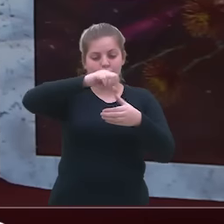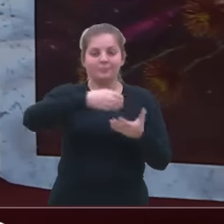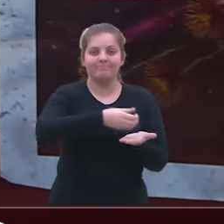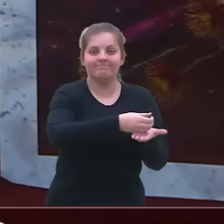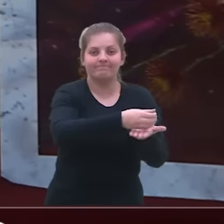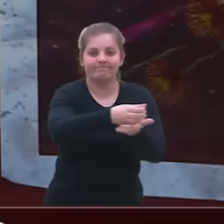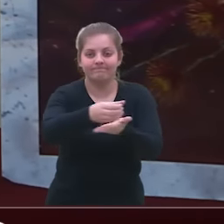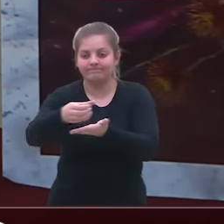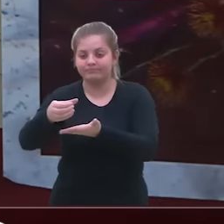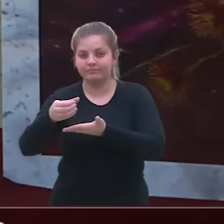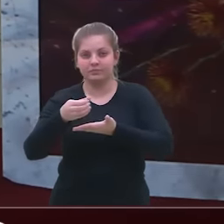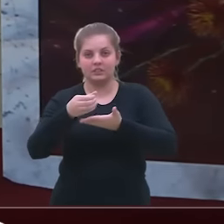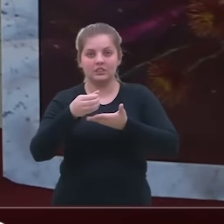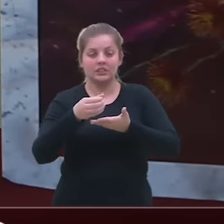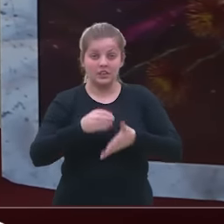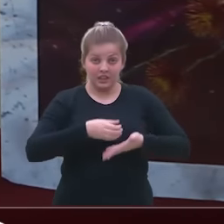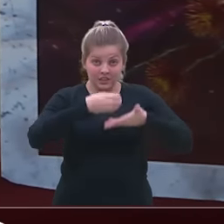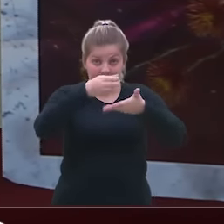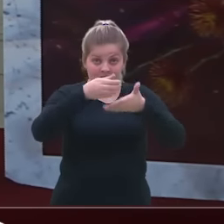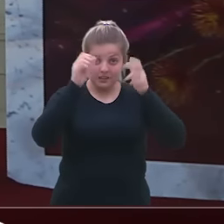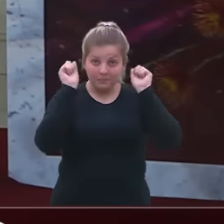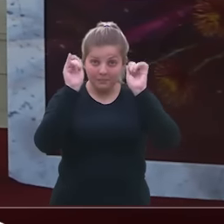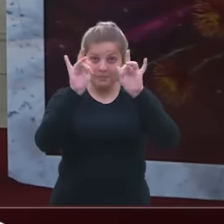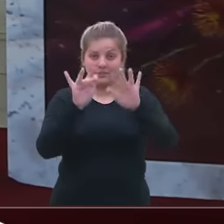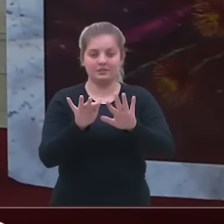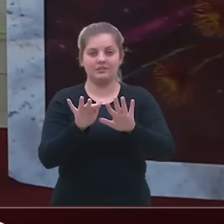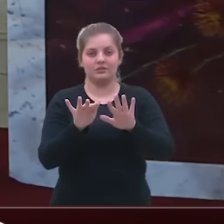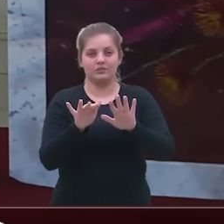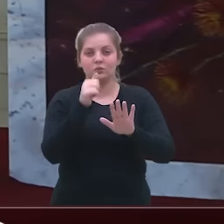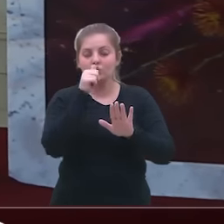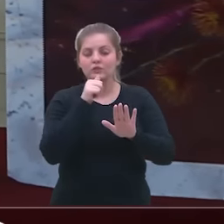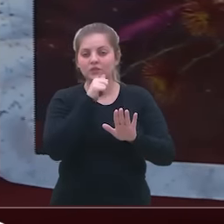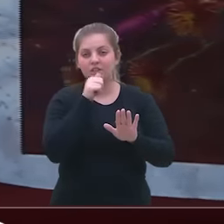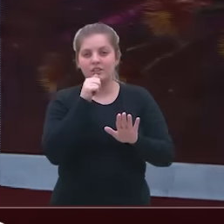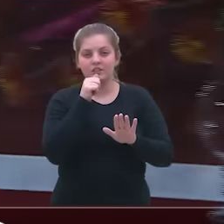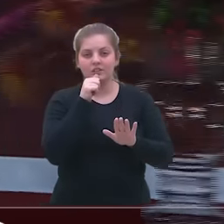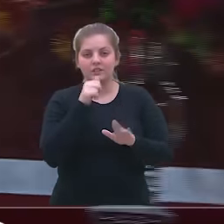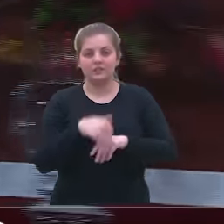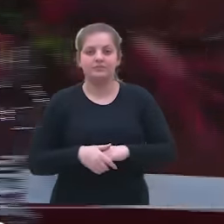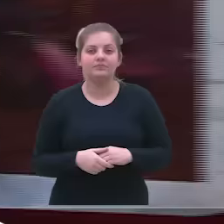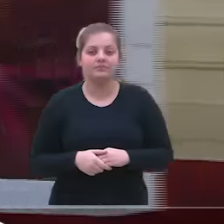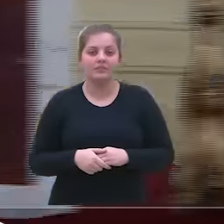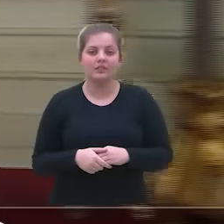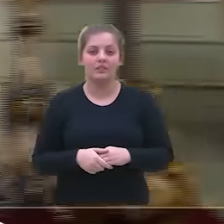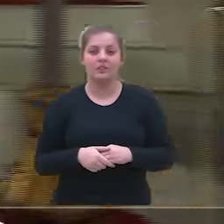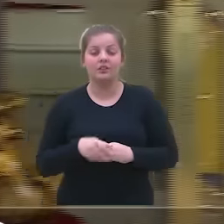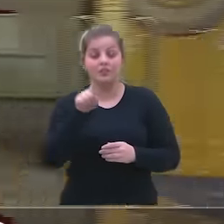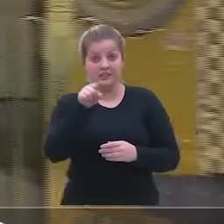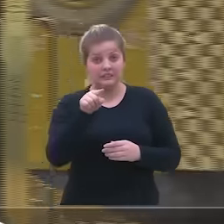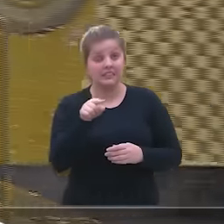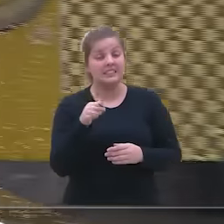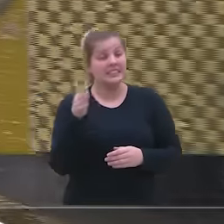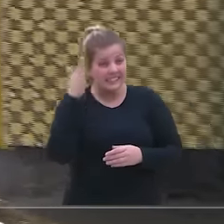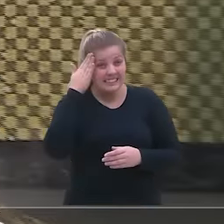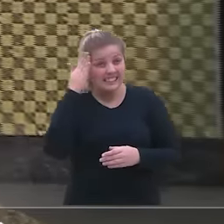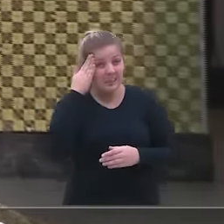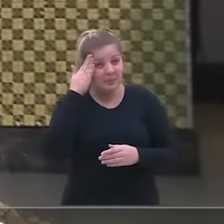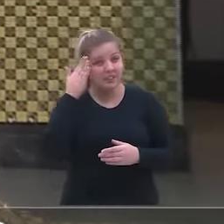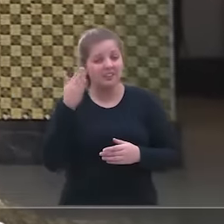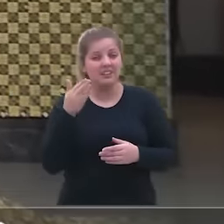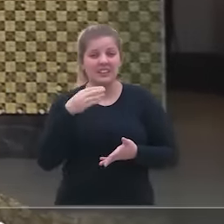taça da Bênção e ele diz vocês tem consciência